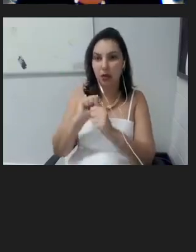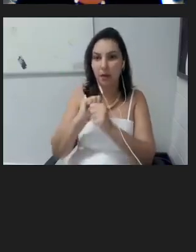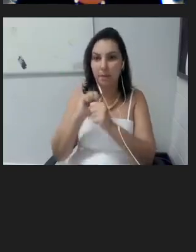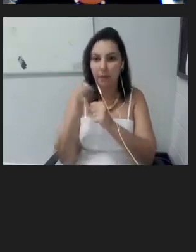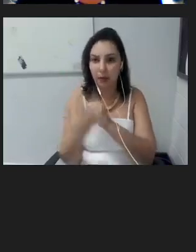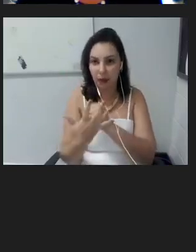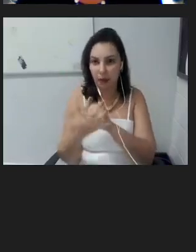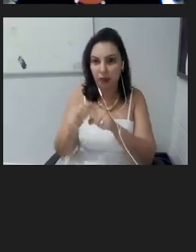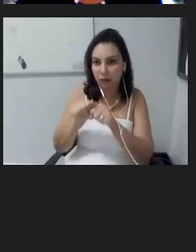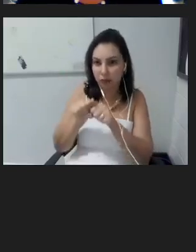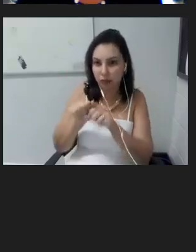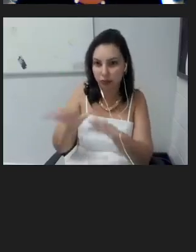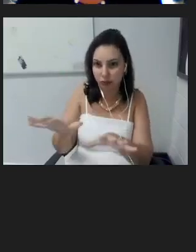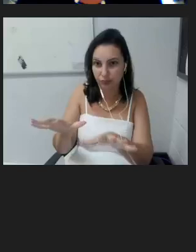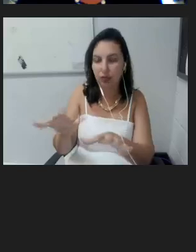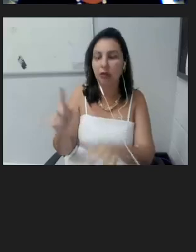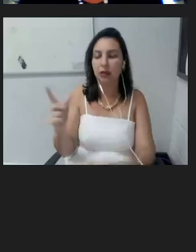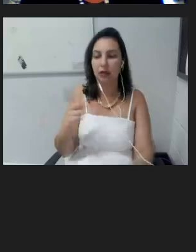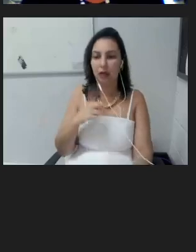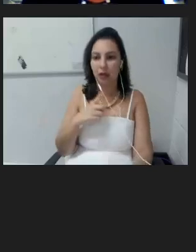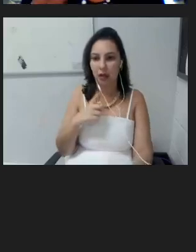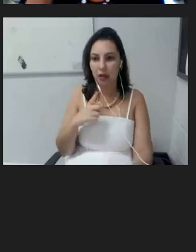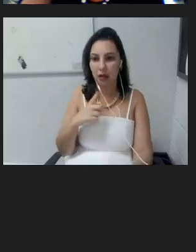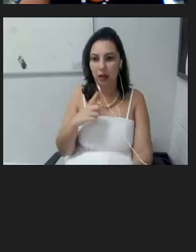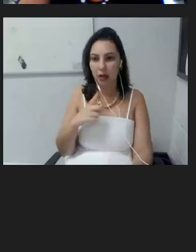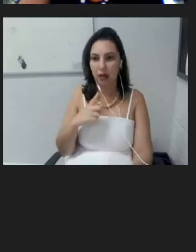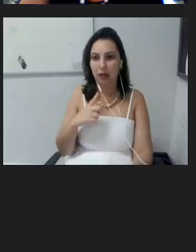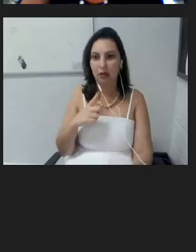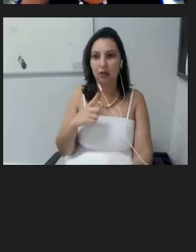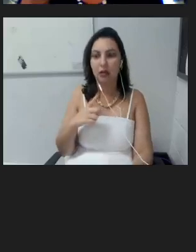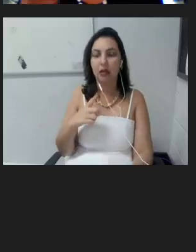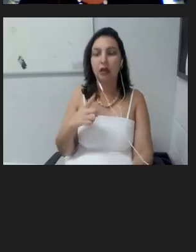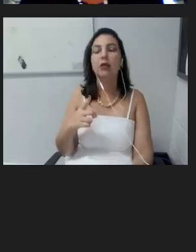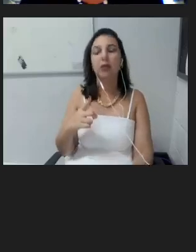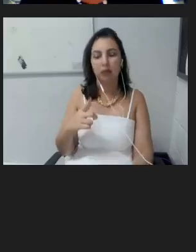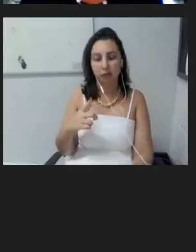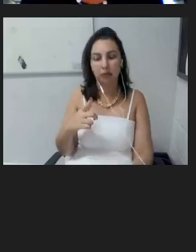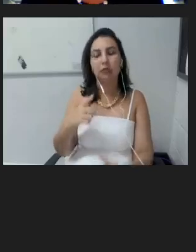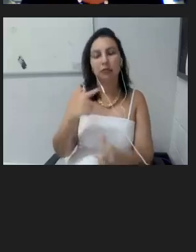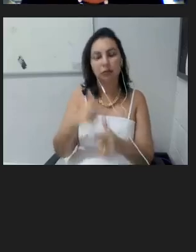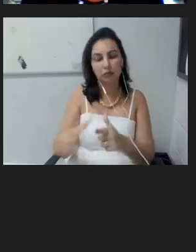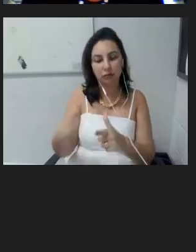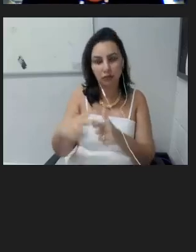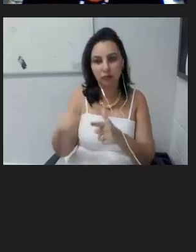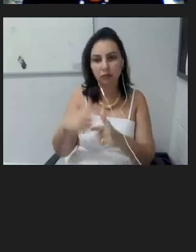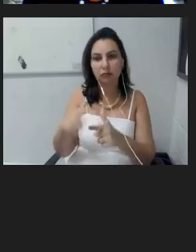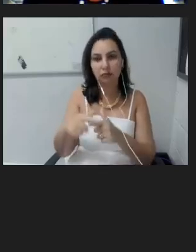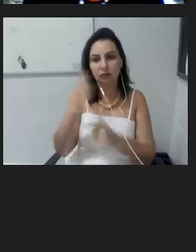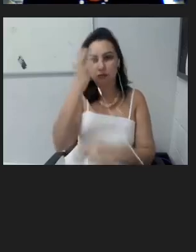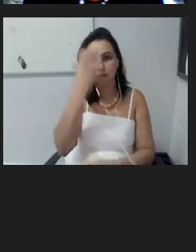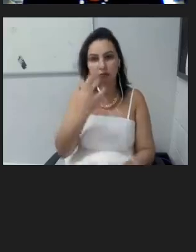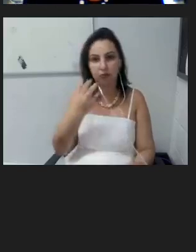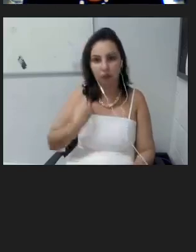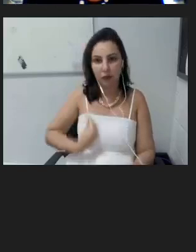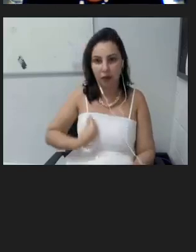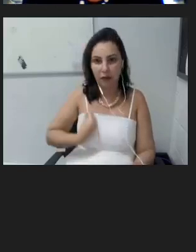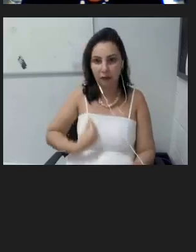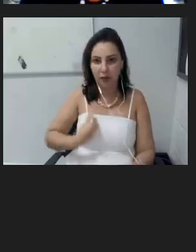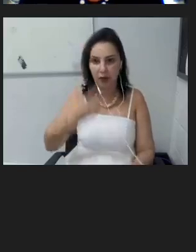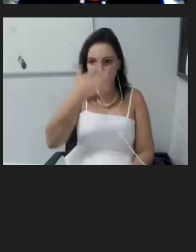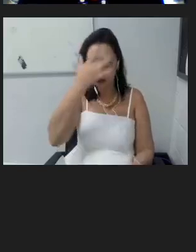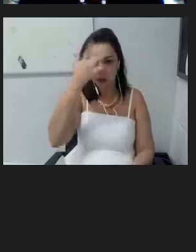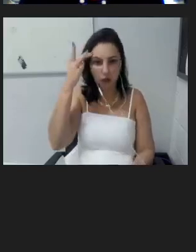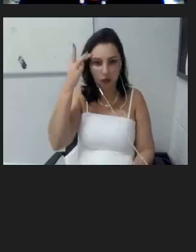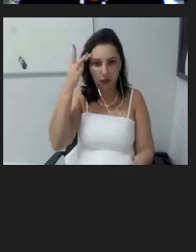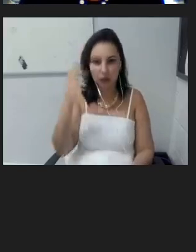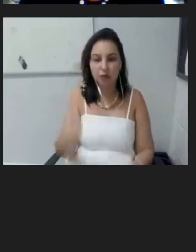de Covid-19, que teve um impacto significativo na vida das pessoas.